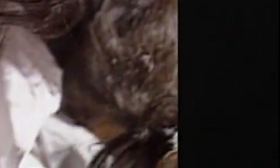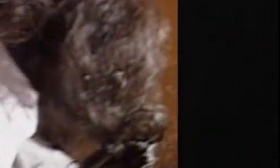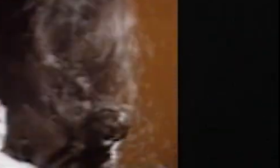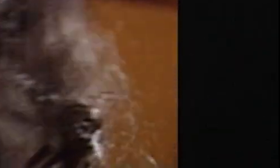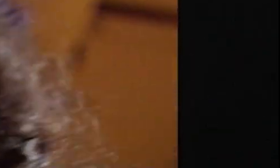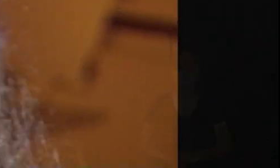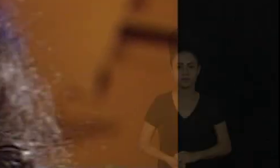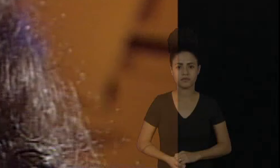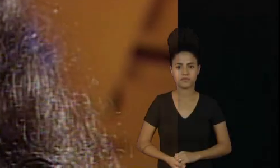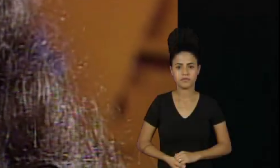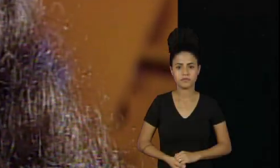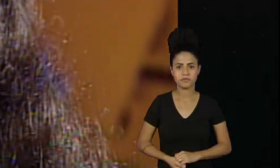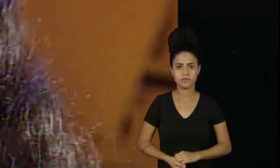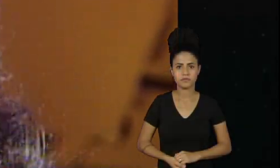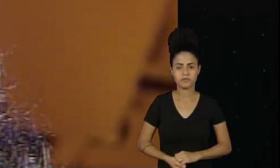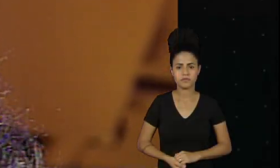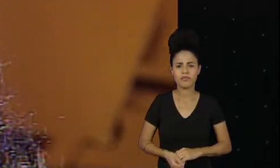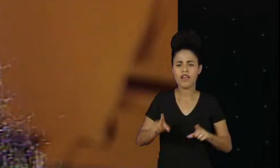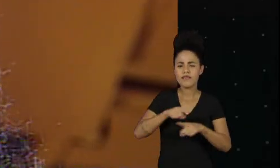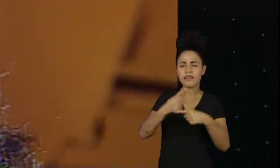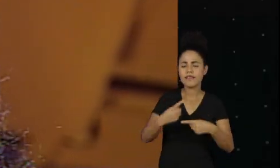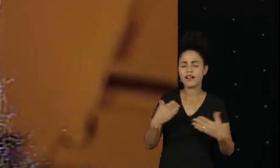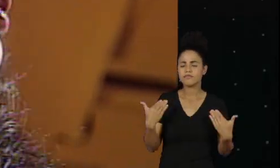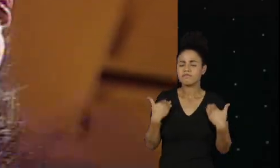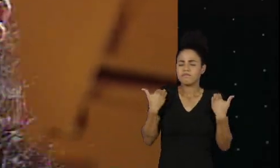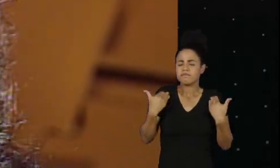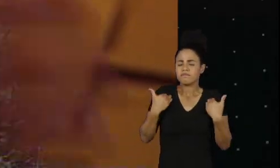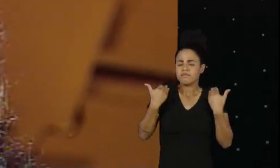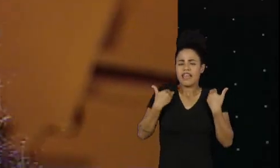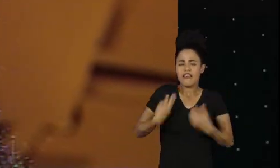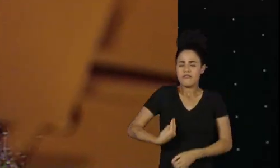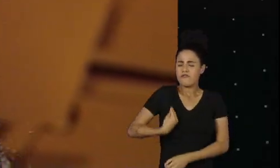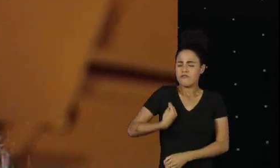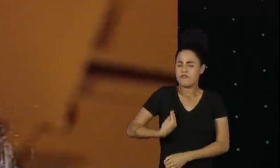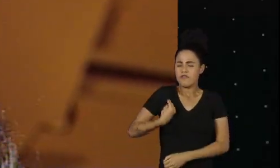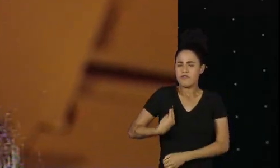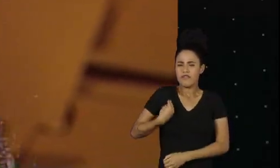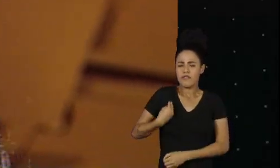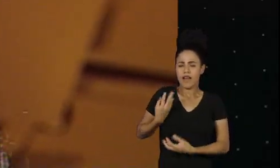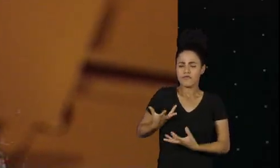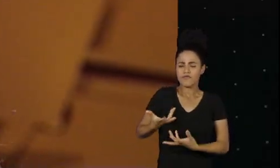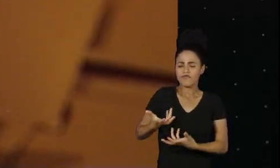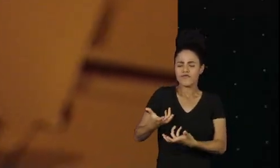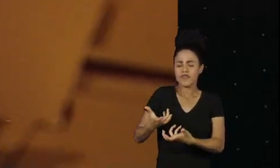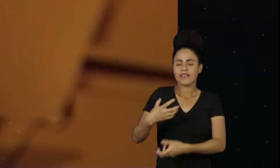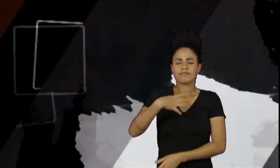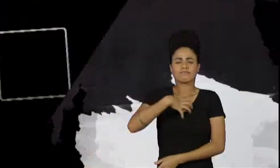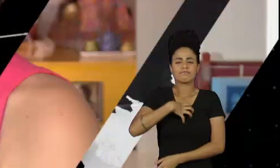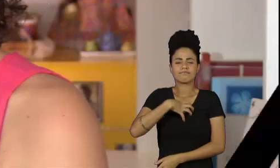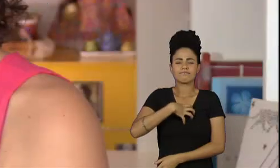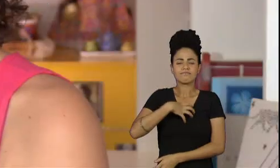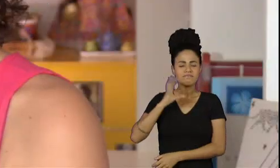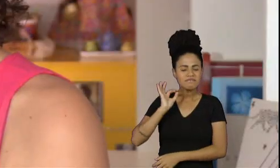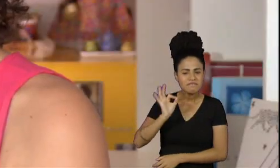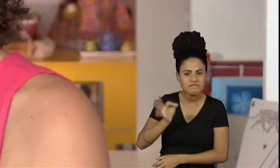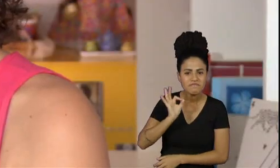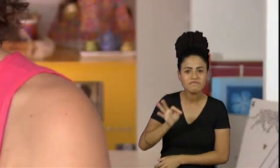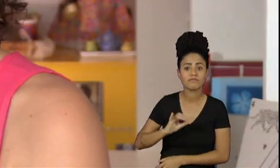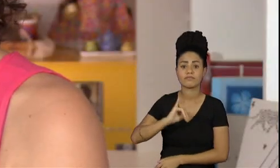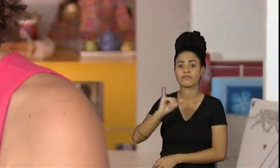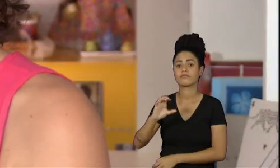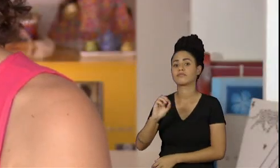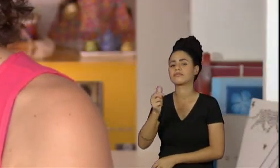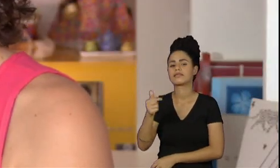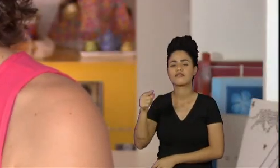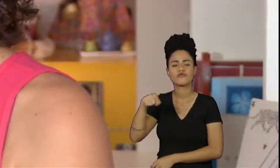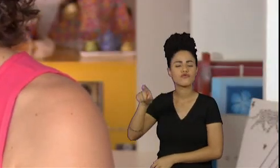isso, sempre. Sabe o que é? Me parece que eu vingo o sertão quando eu canto isso. O João canta uma